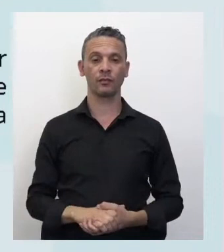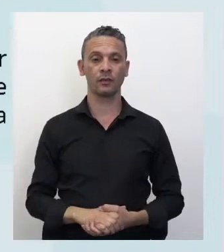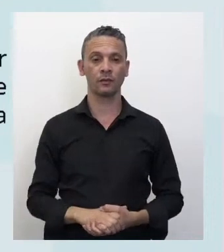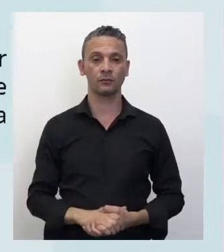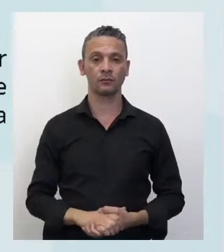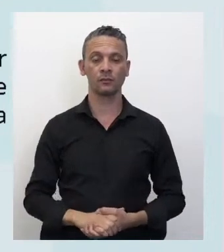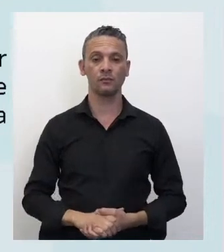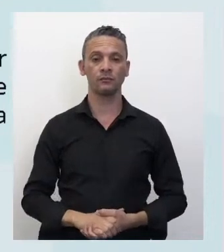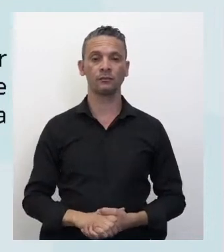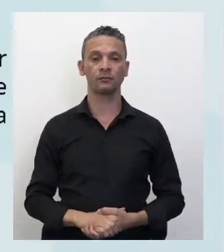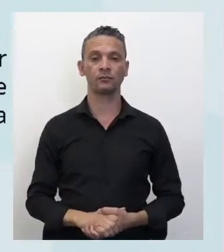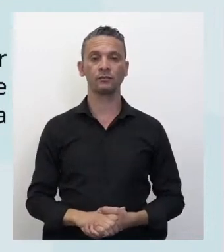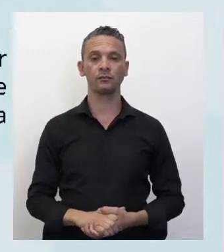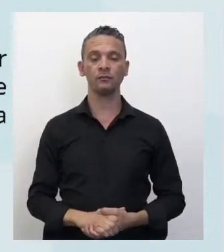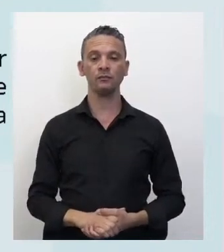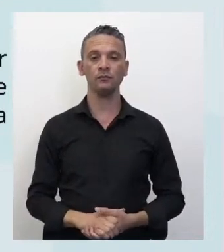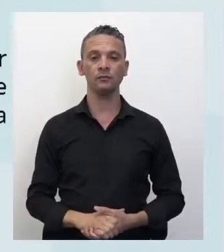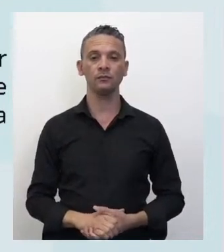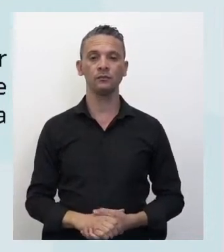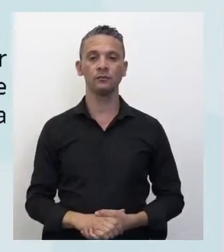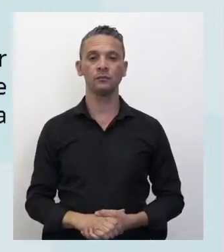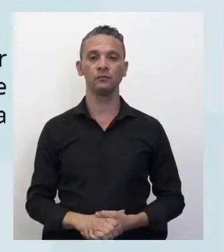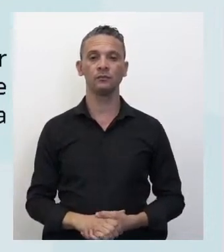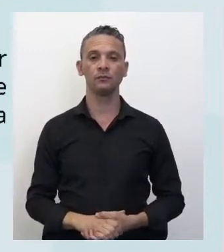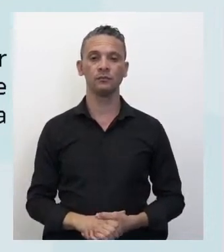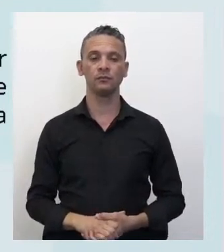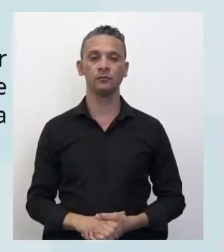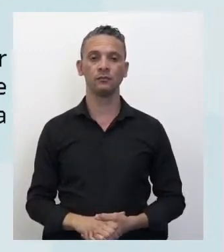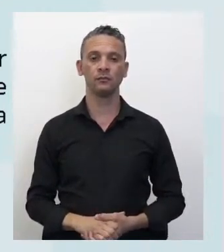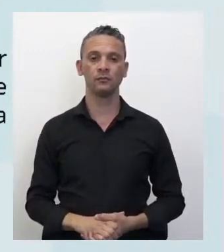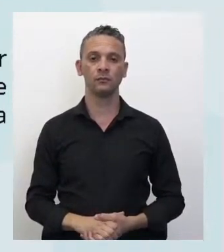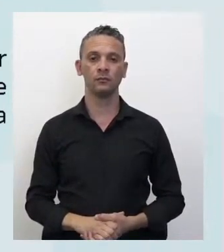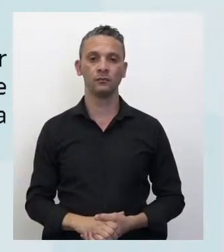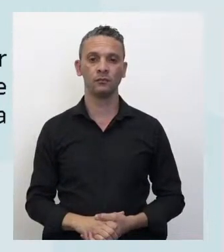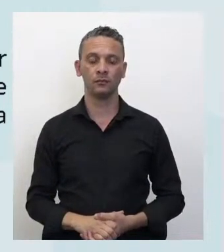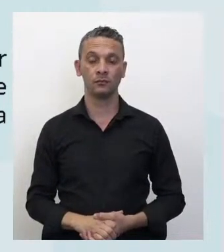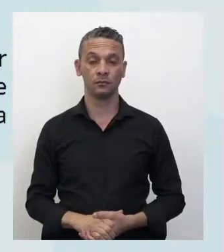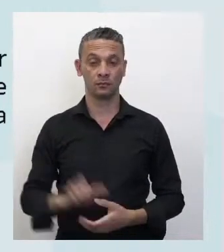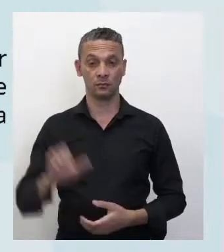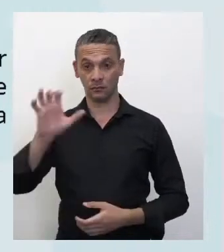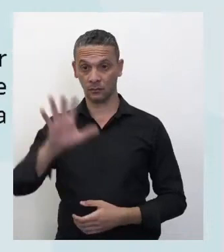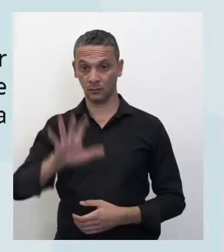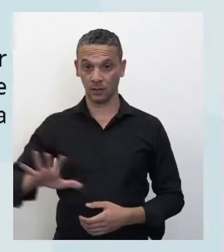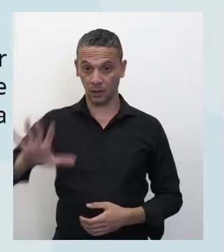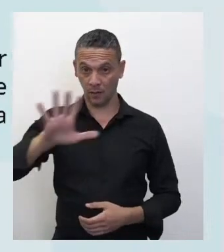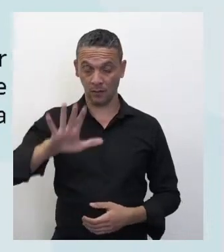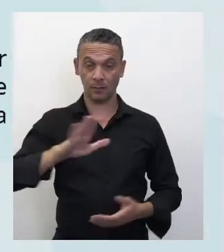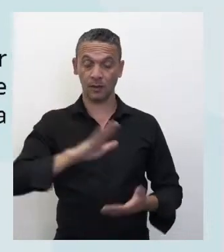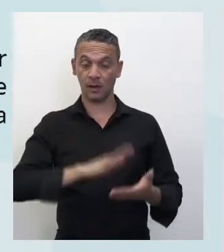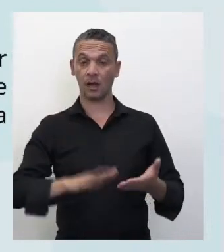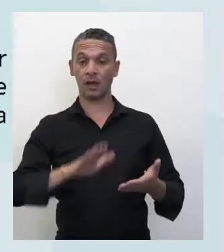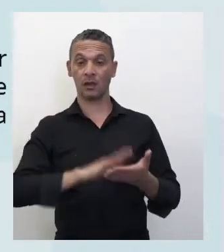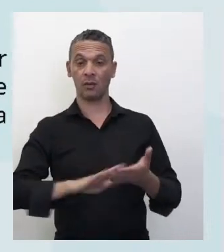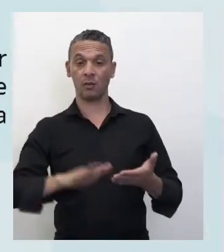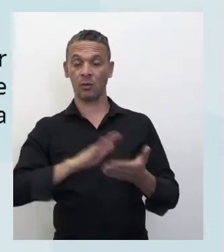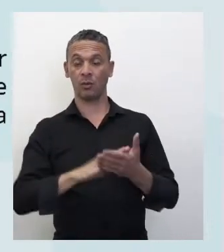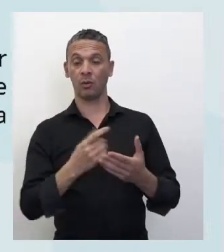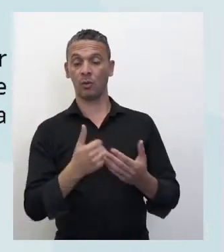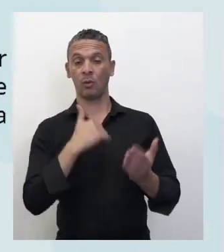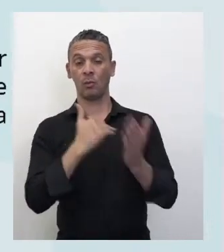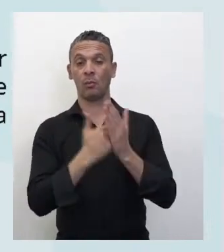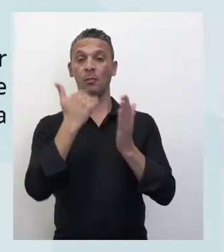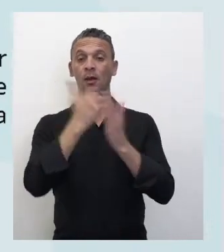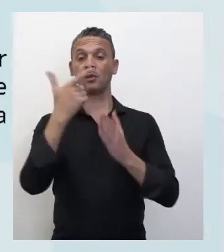Europe consumes more resources than most other regions. A Europa consome mais recursos do que as outras regiões.